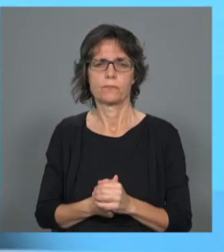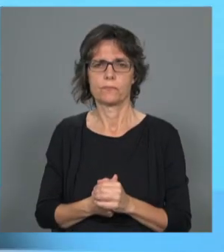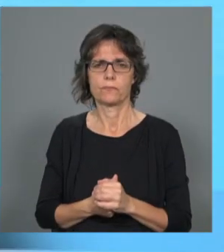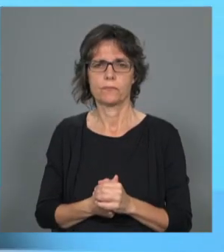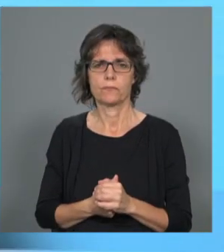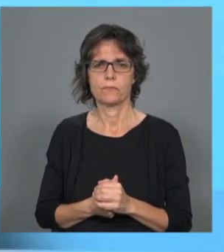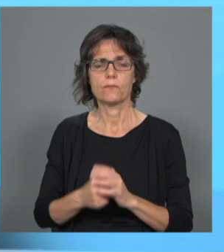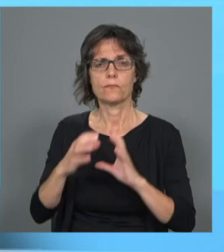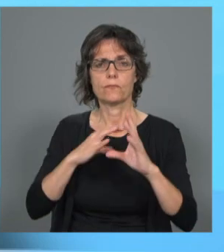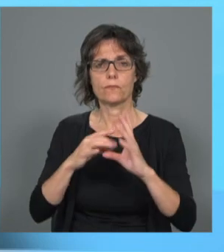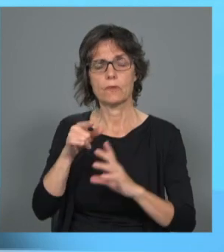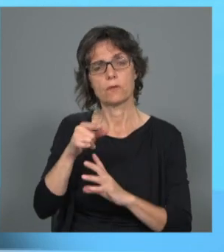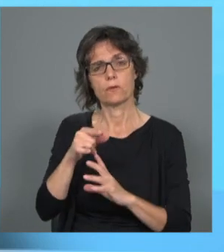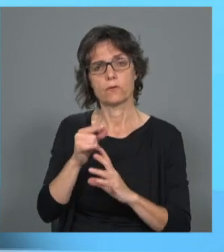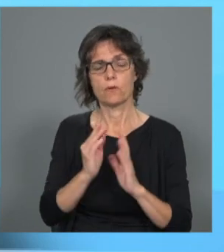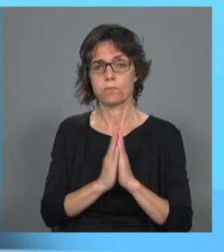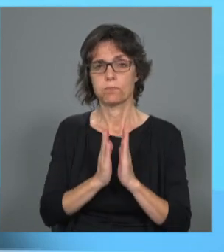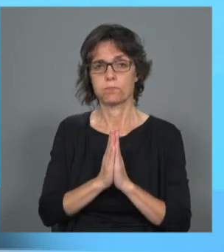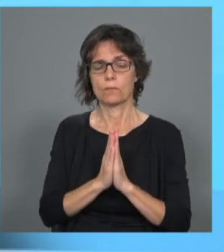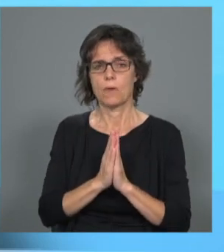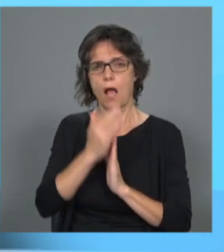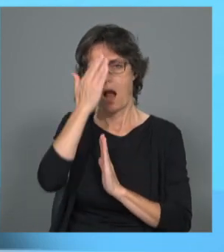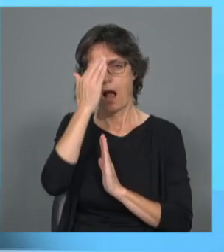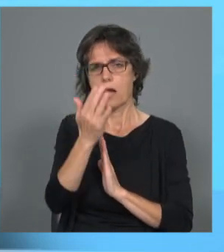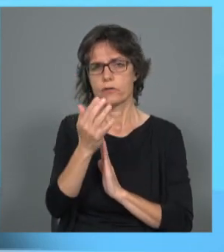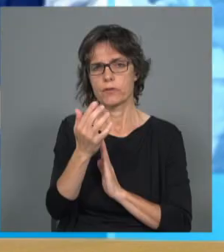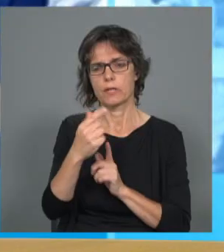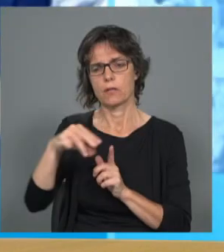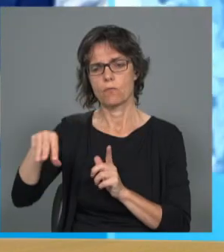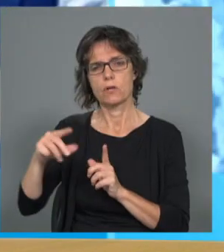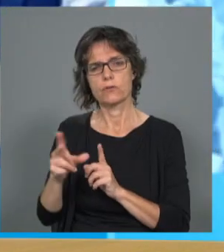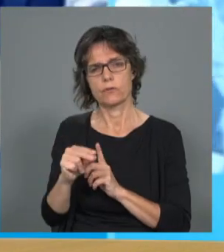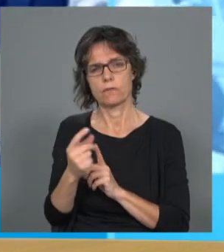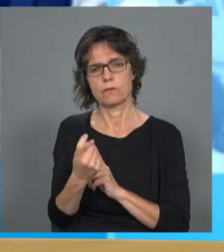religioso requer hoje também novas abordagens, novas linguagens,